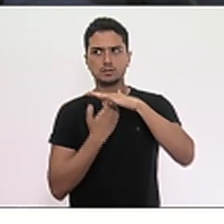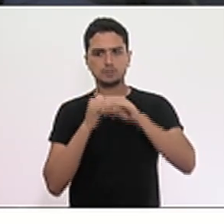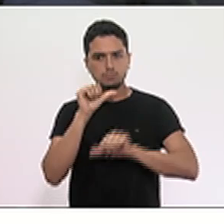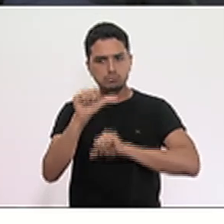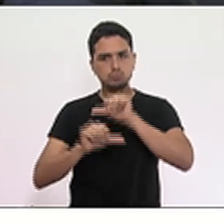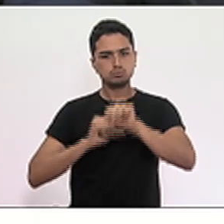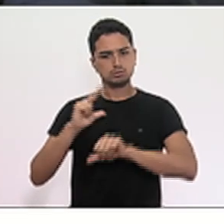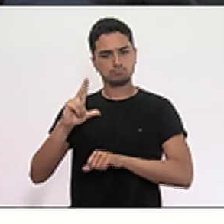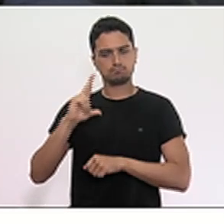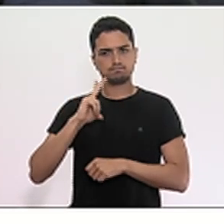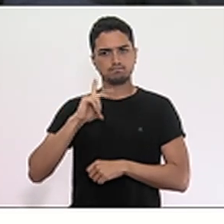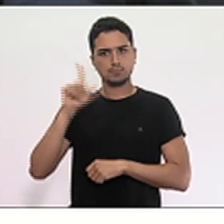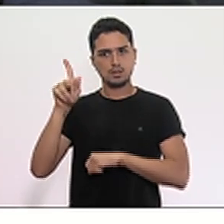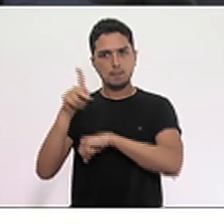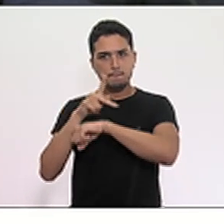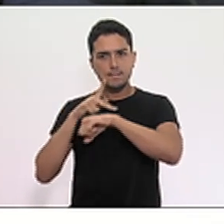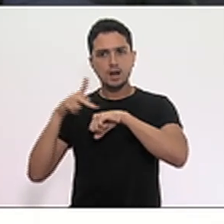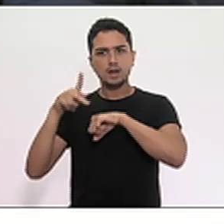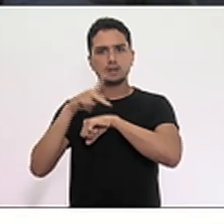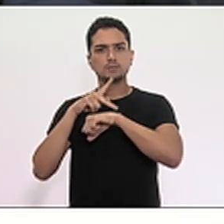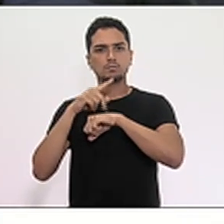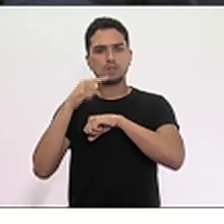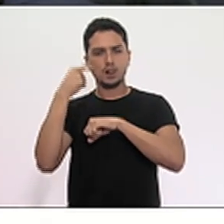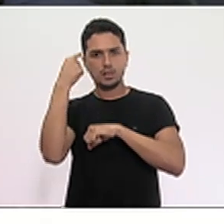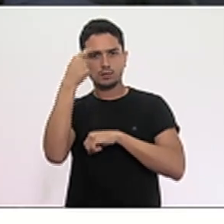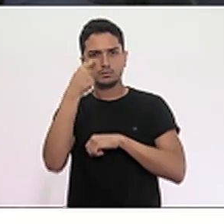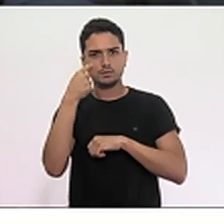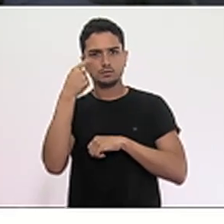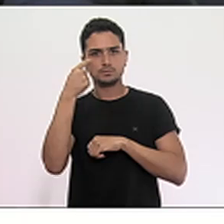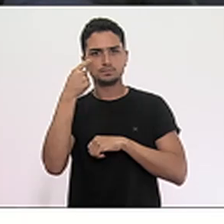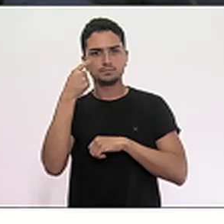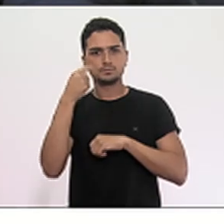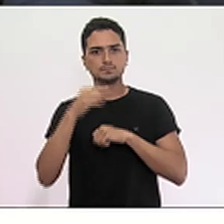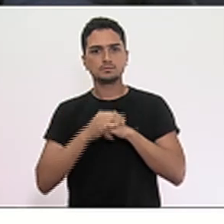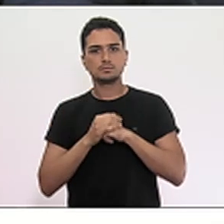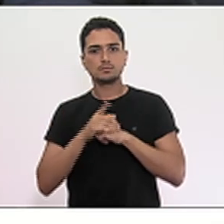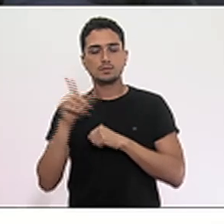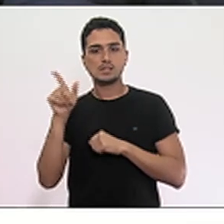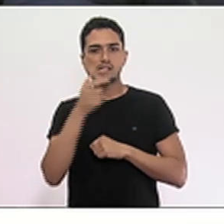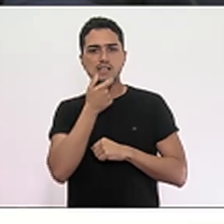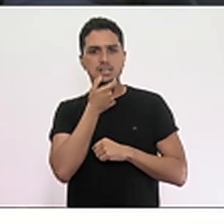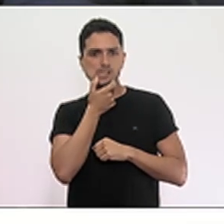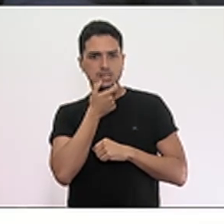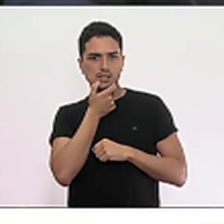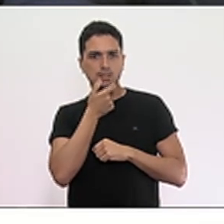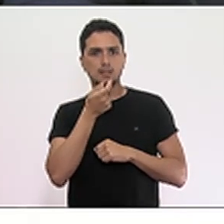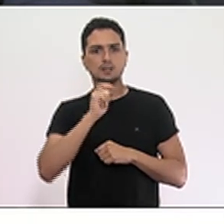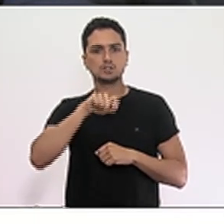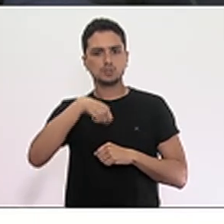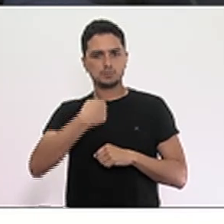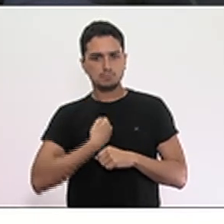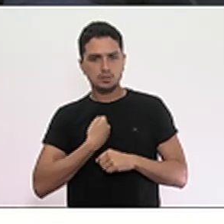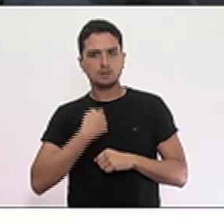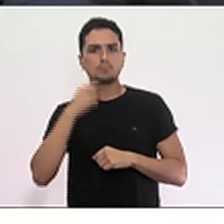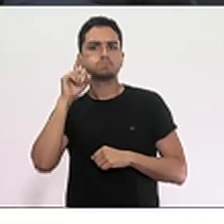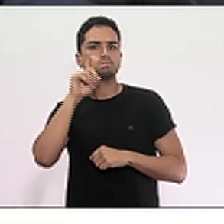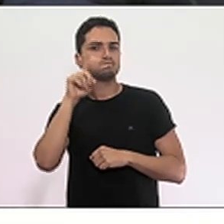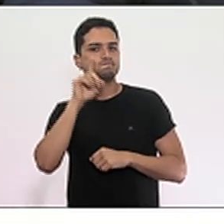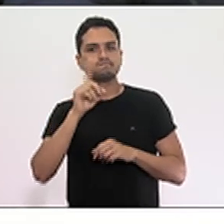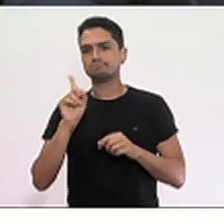em países como Alemanha, Inglaterra, Espanha, Estados Unidos, que viram que não deu certo, porque a água é um